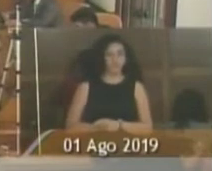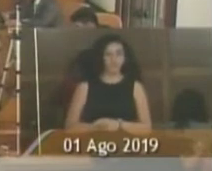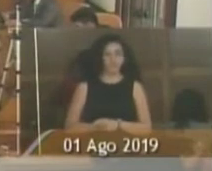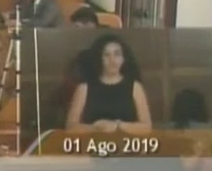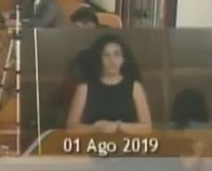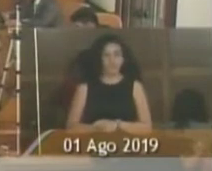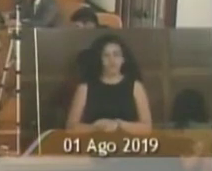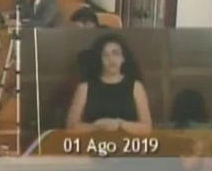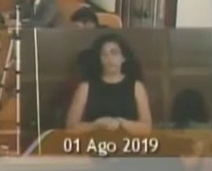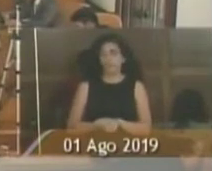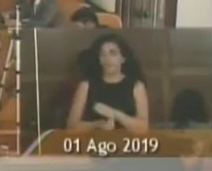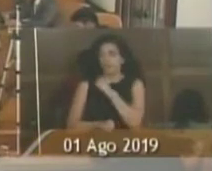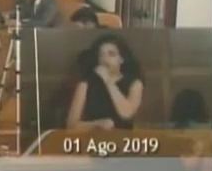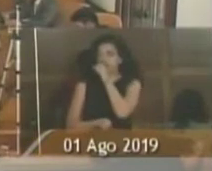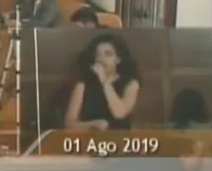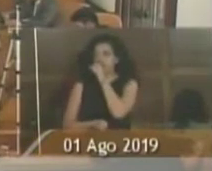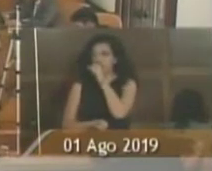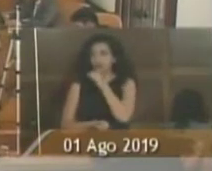Não está o teu...